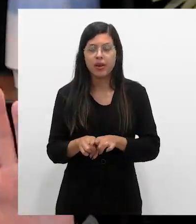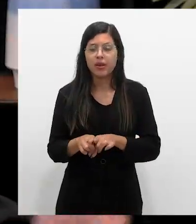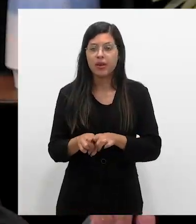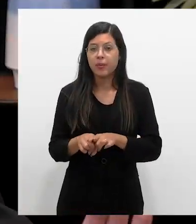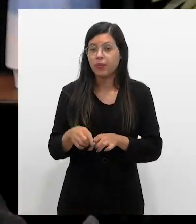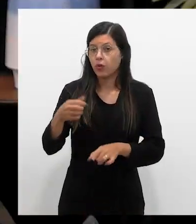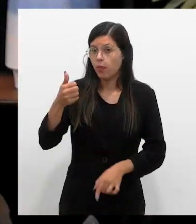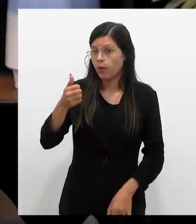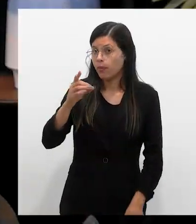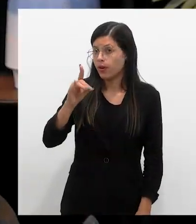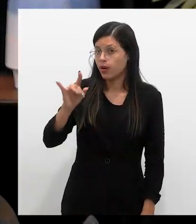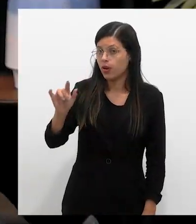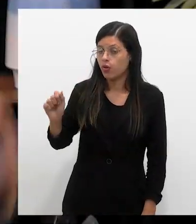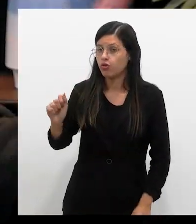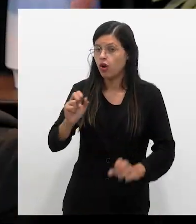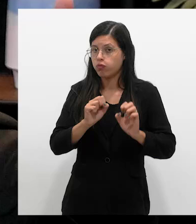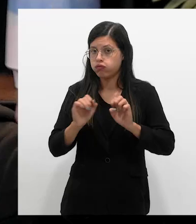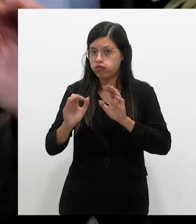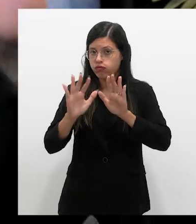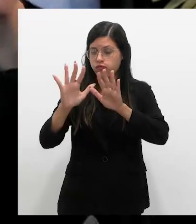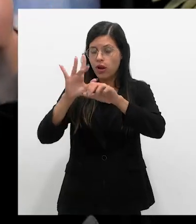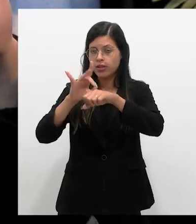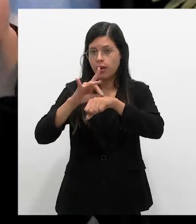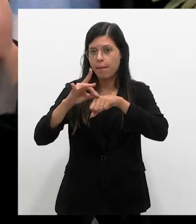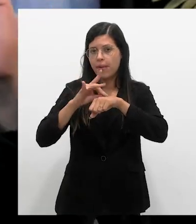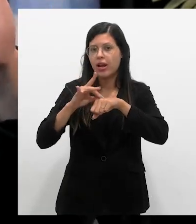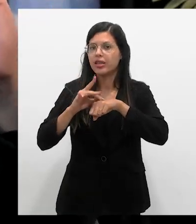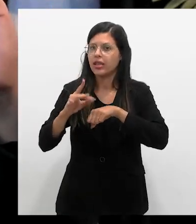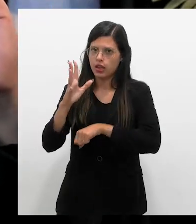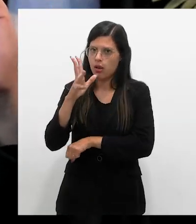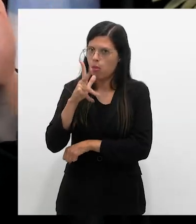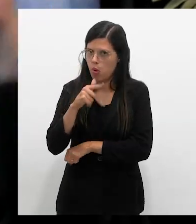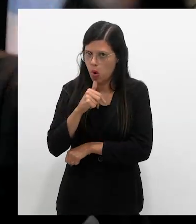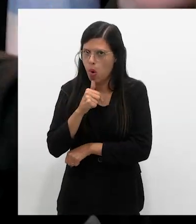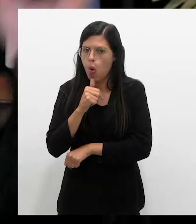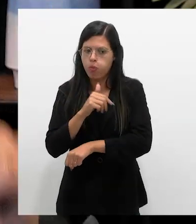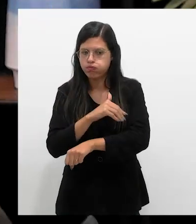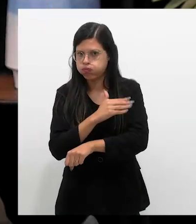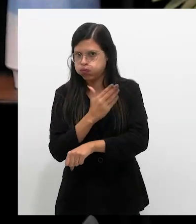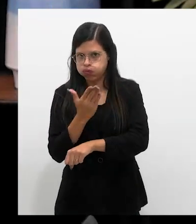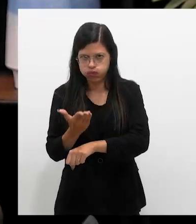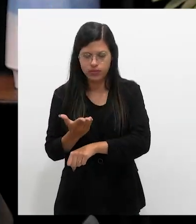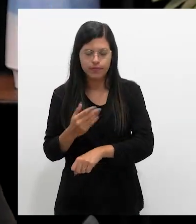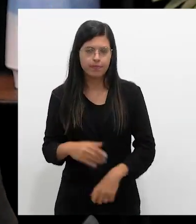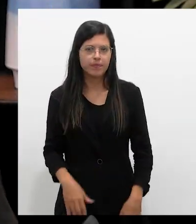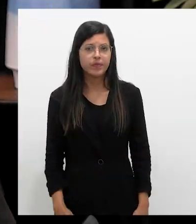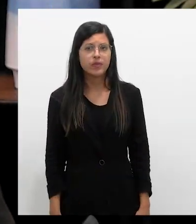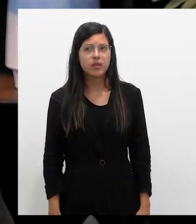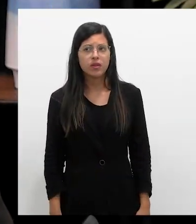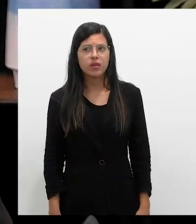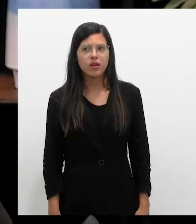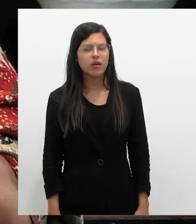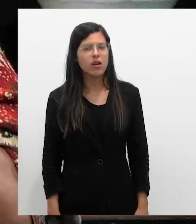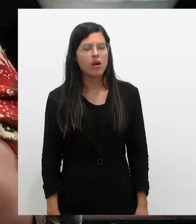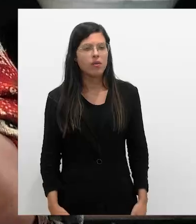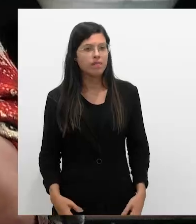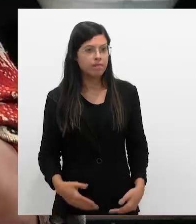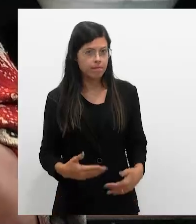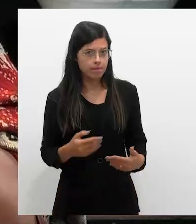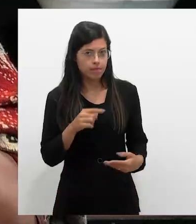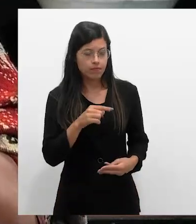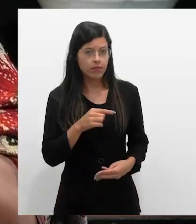terminar, né? pretas. Alguma coisa ia ter que Perfeito. terminar. No primeiro dia, a fumaça preta saiu muito mais tarde do que se esperava, né?